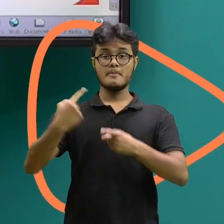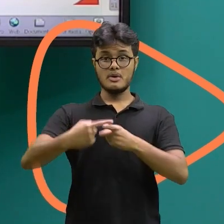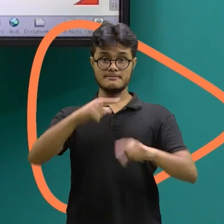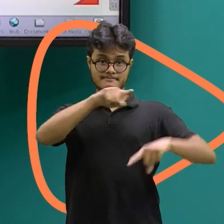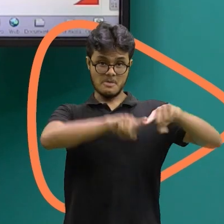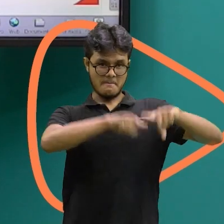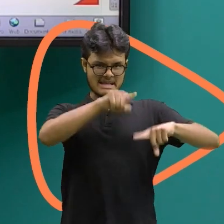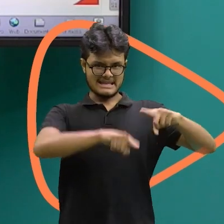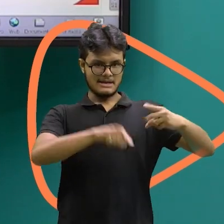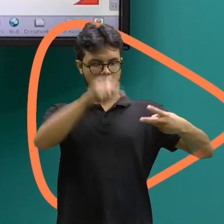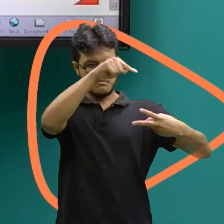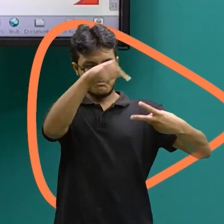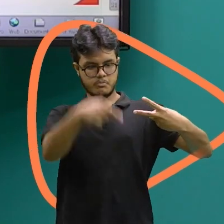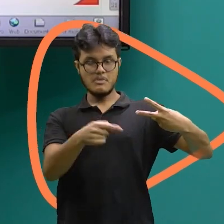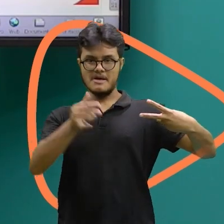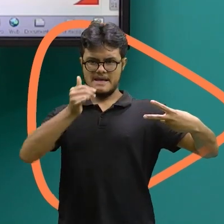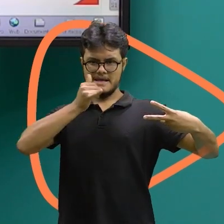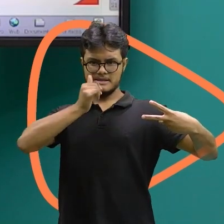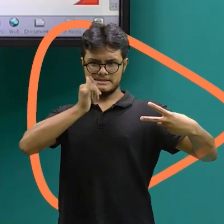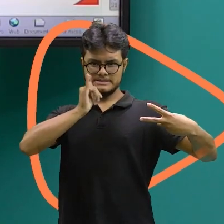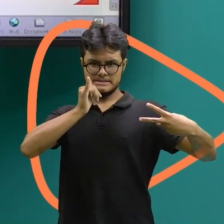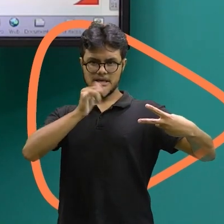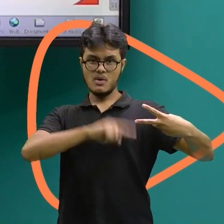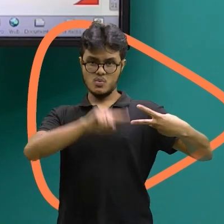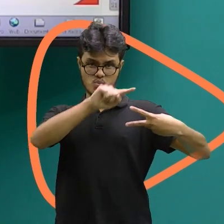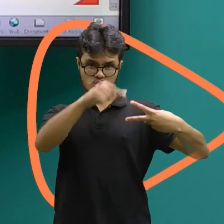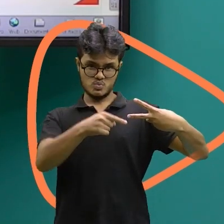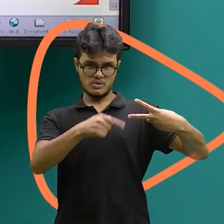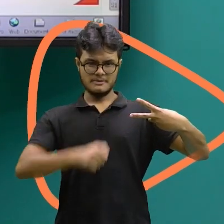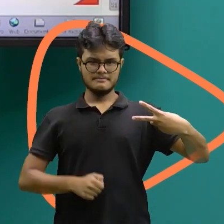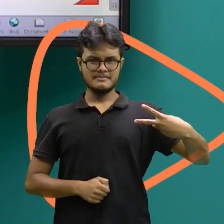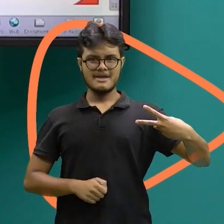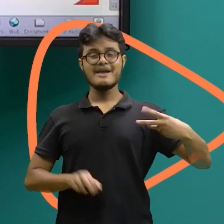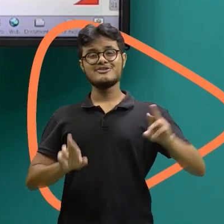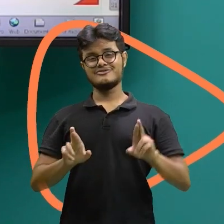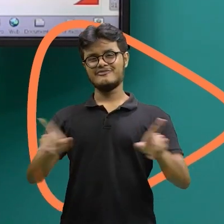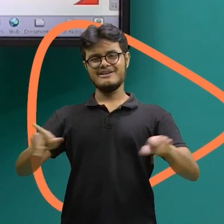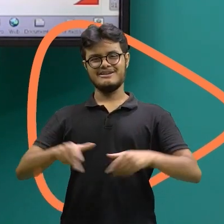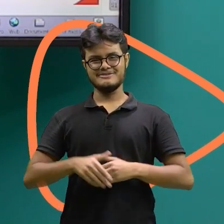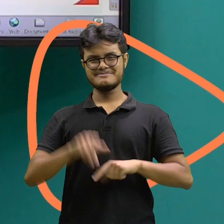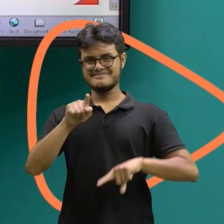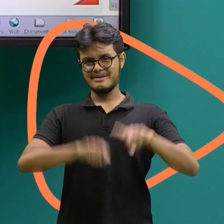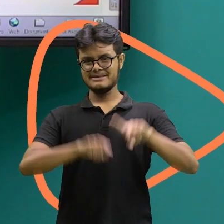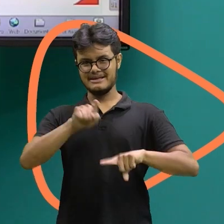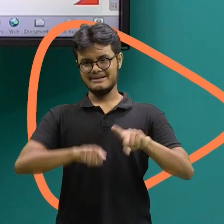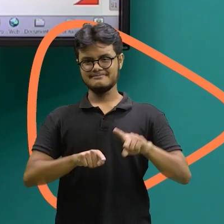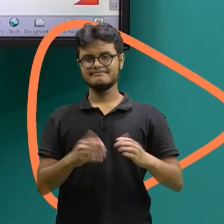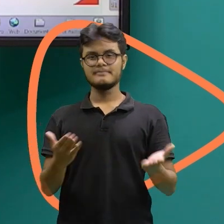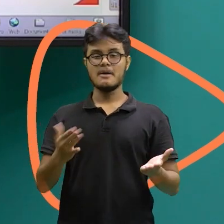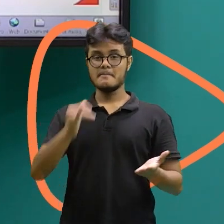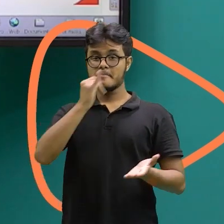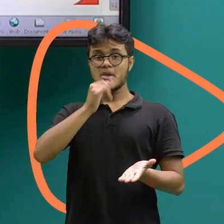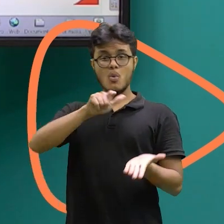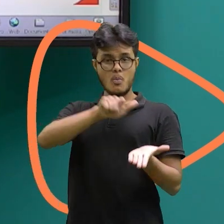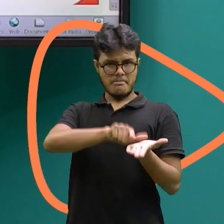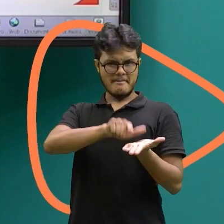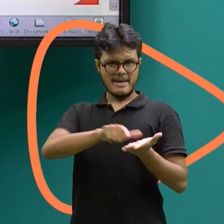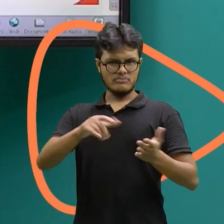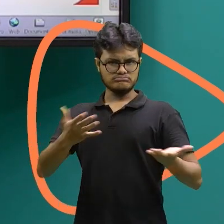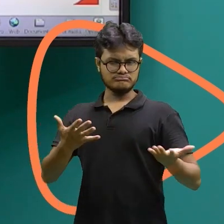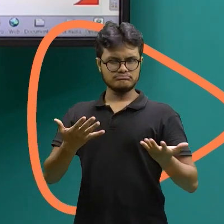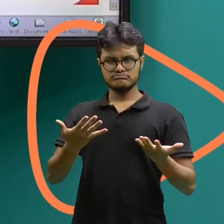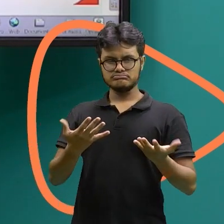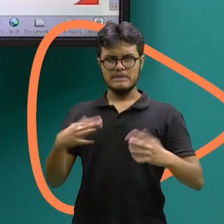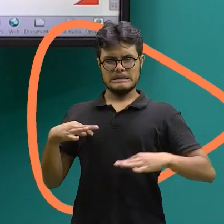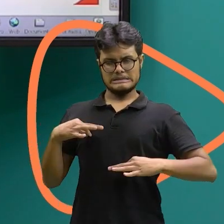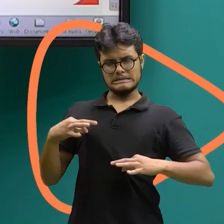que foram eletrizados, o canudo e o papel toalha, têm composições diferentes. O papel toalha ele tem composições que